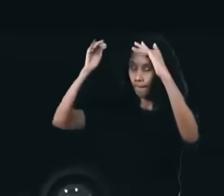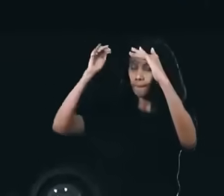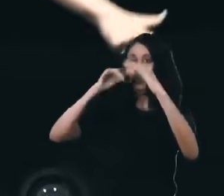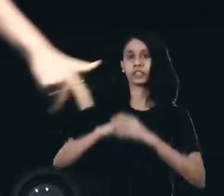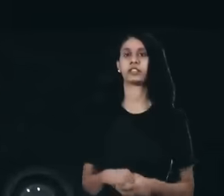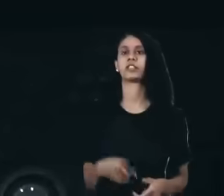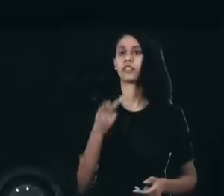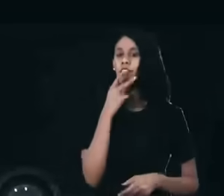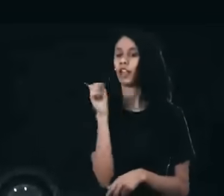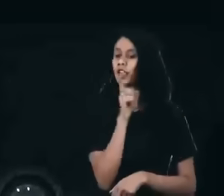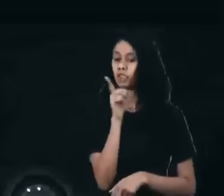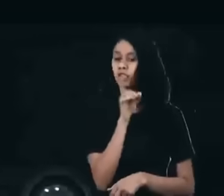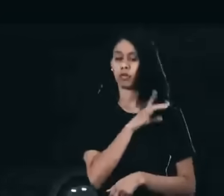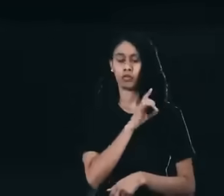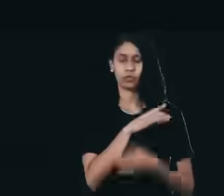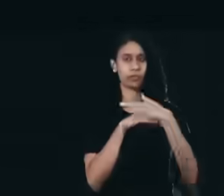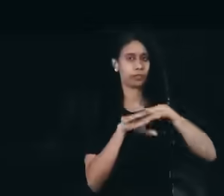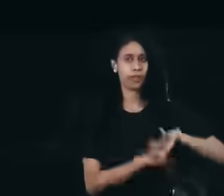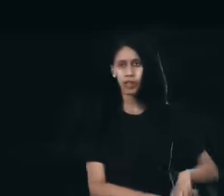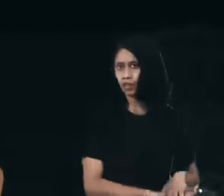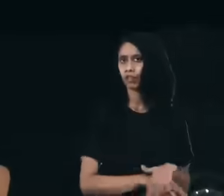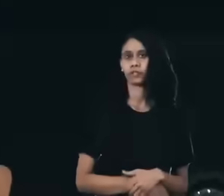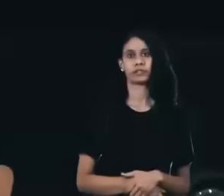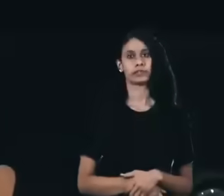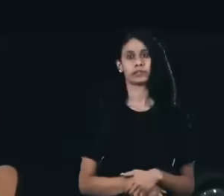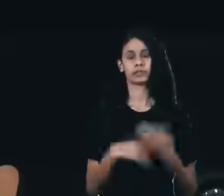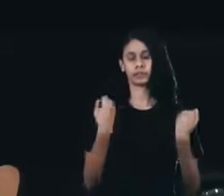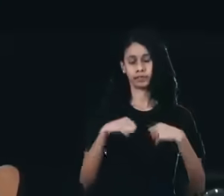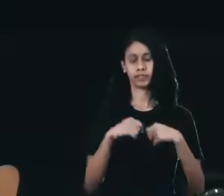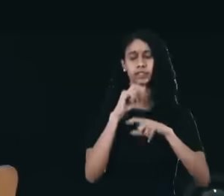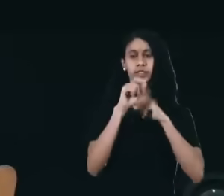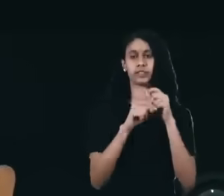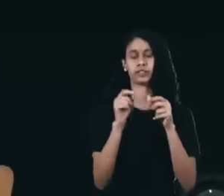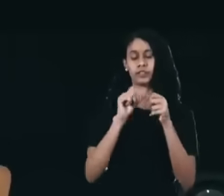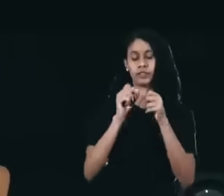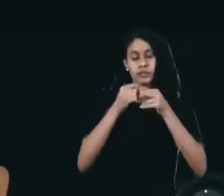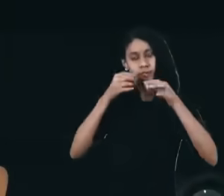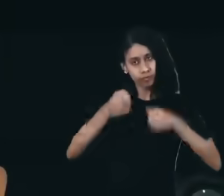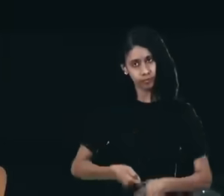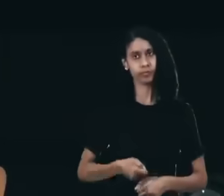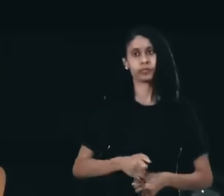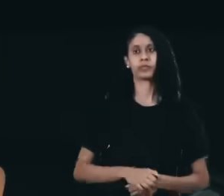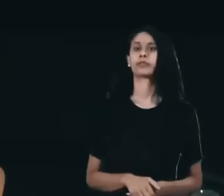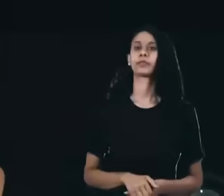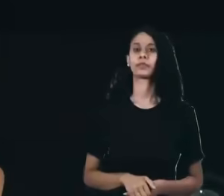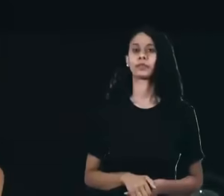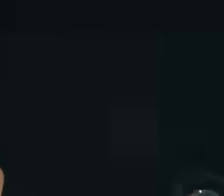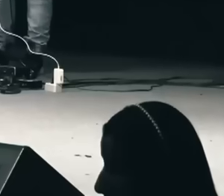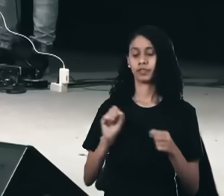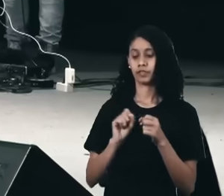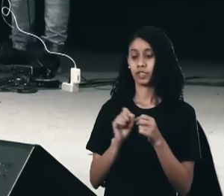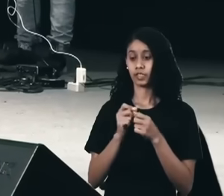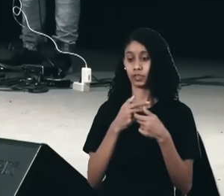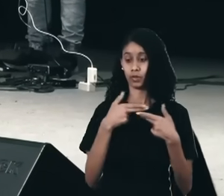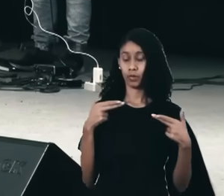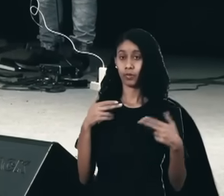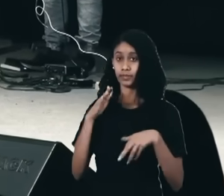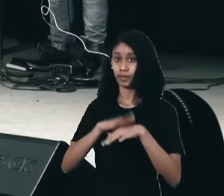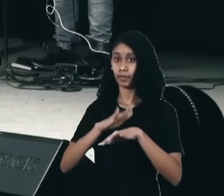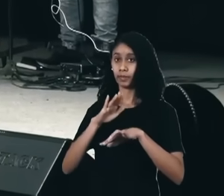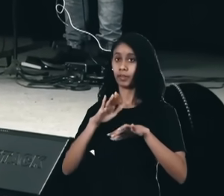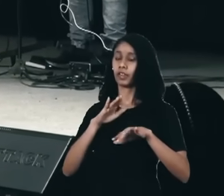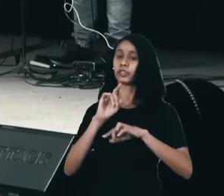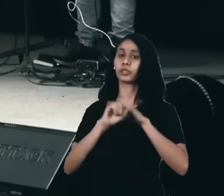precisa dizer não aos medos que vierem, a gente precisa tomar uma atitude. A gente precisa fazer alguma coisa, e mais do que